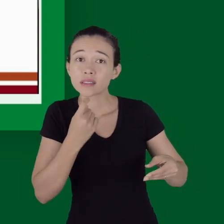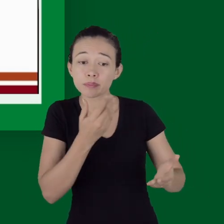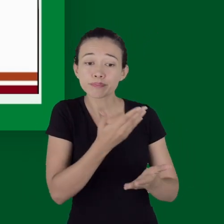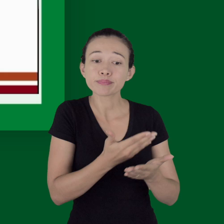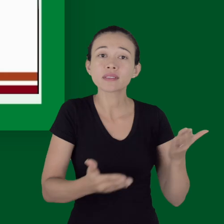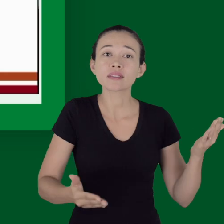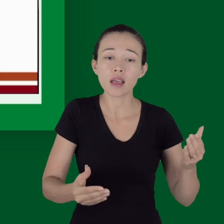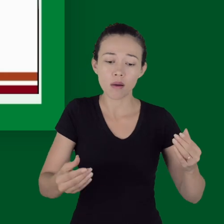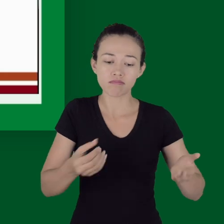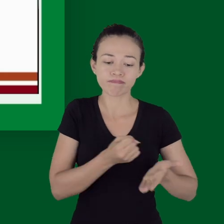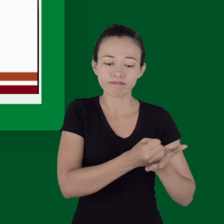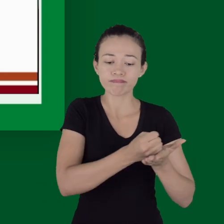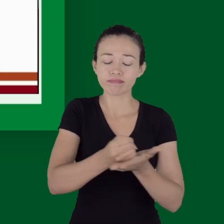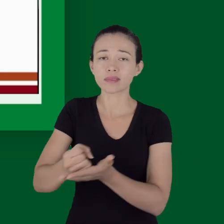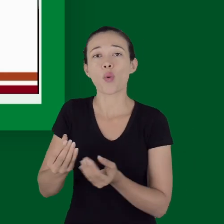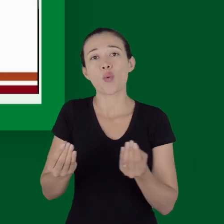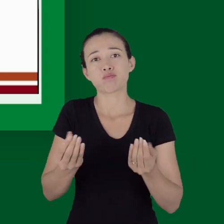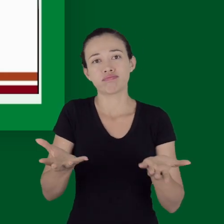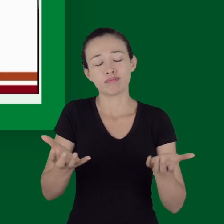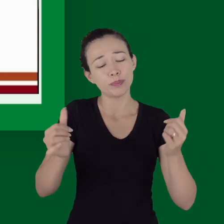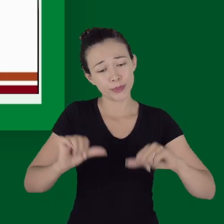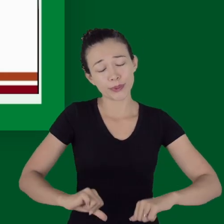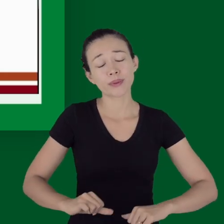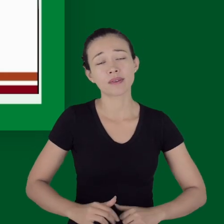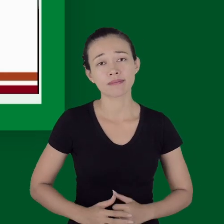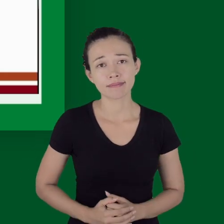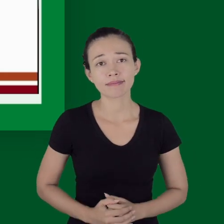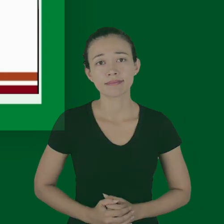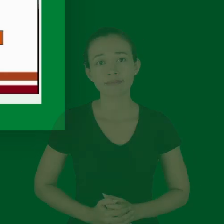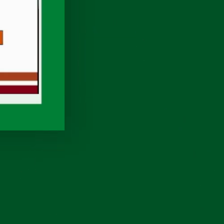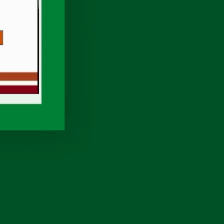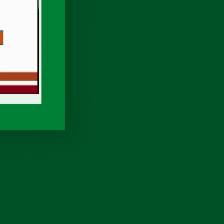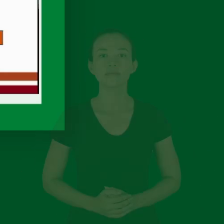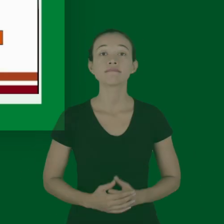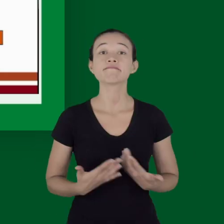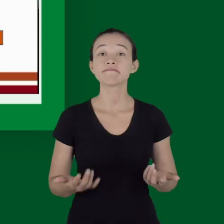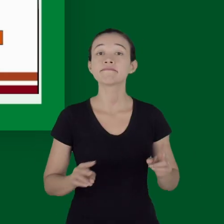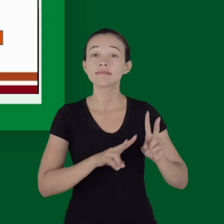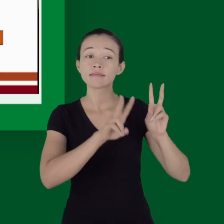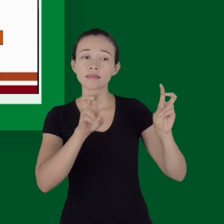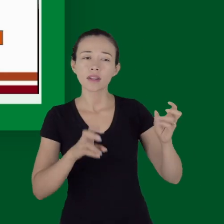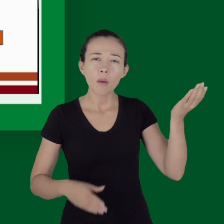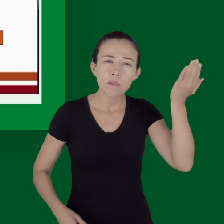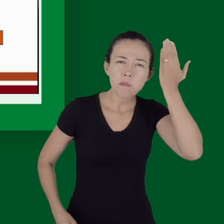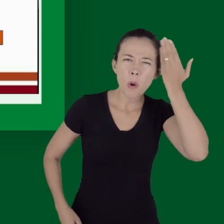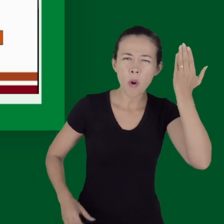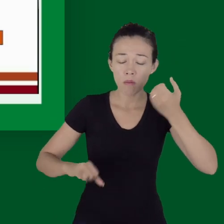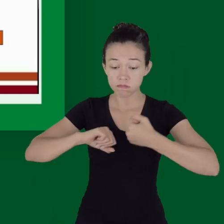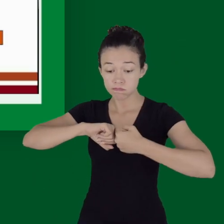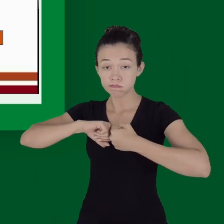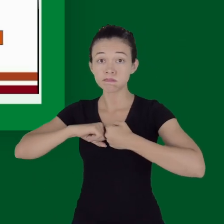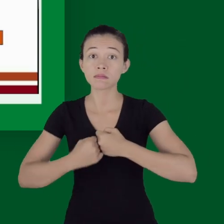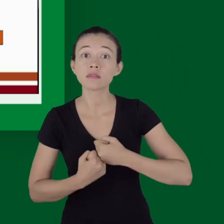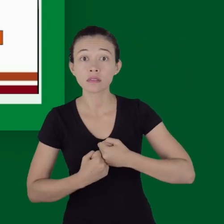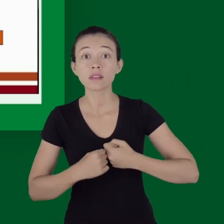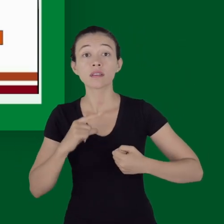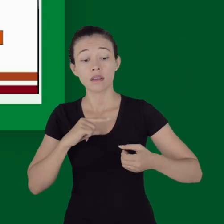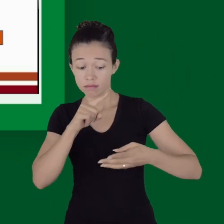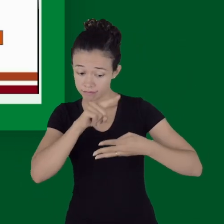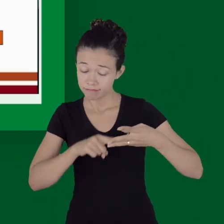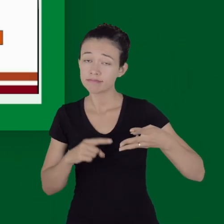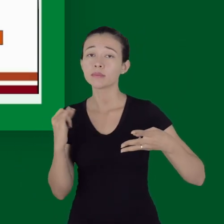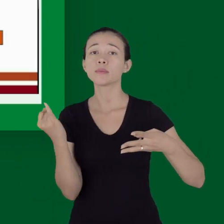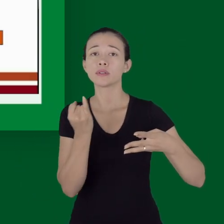piorando esse transporte de oxigênio e quando a gente fala do trauma é é comum a gente falar da